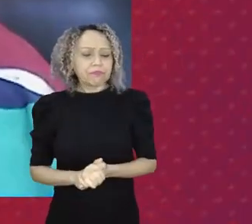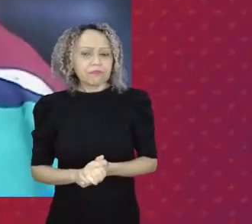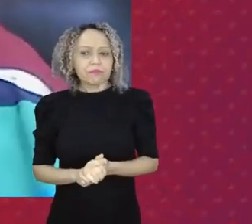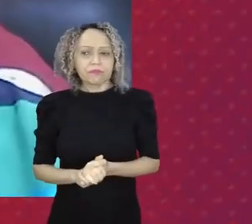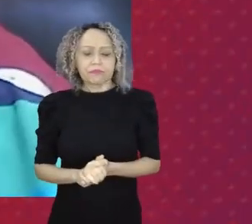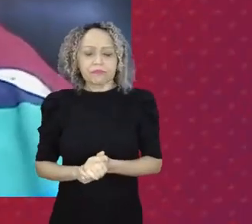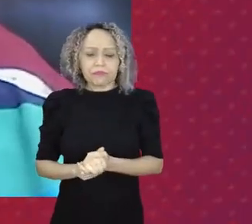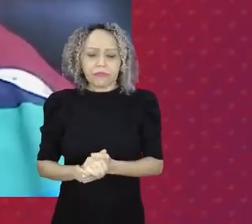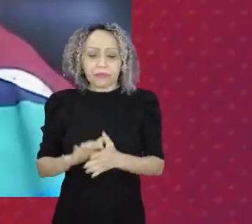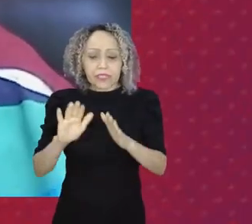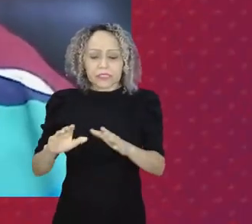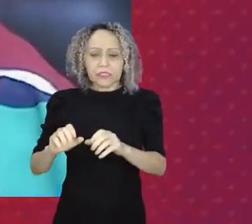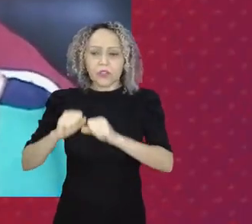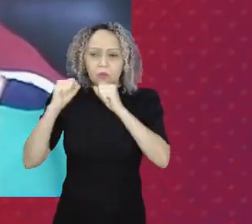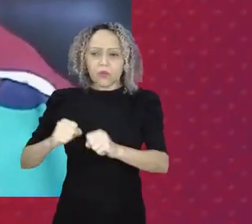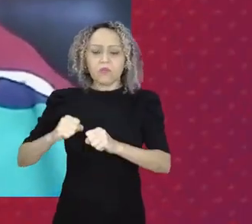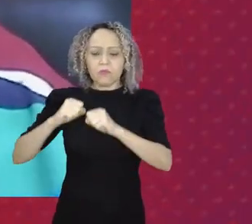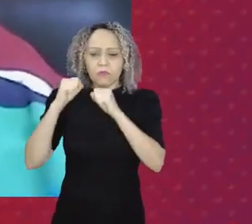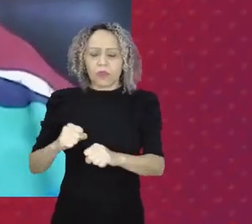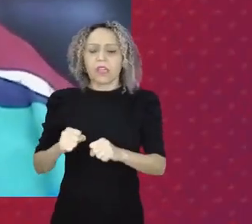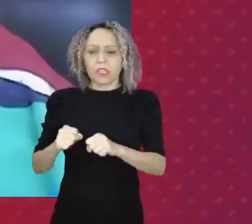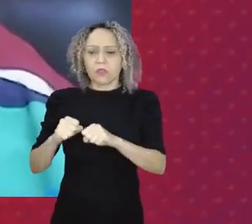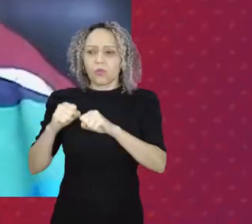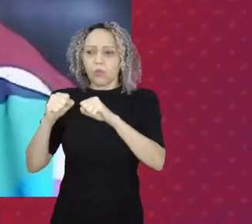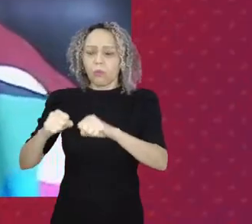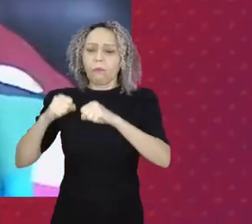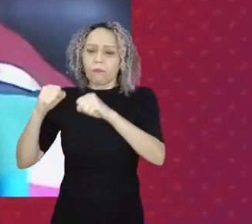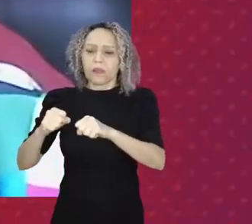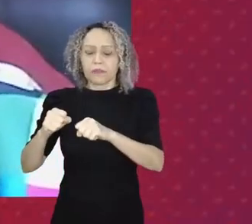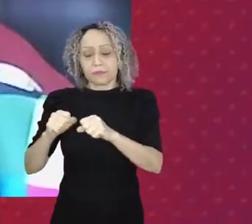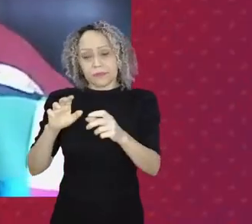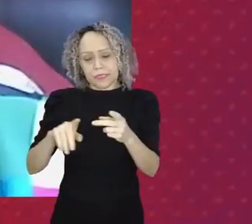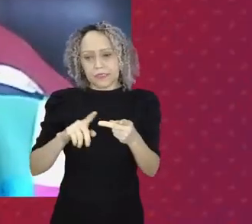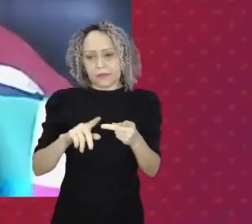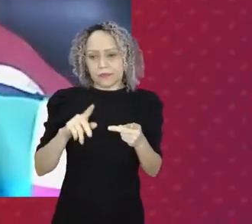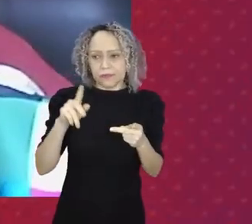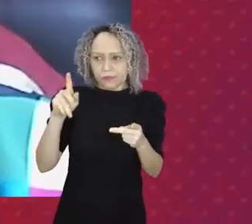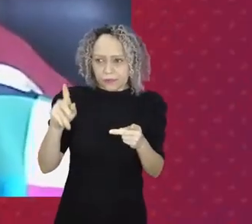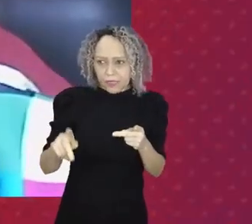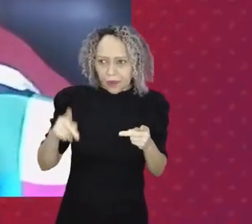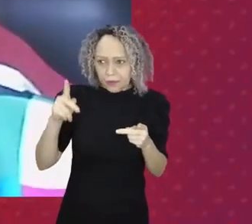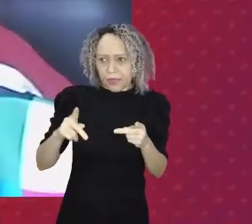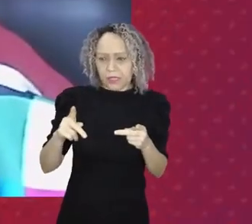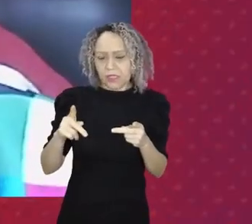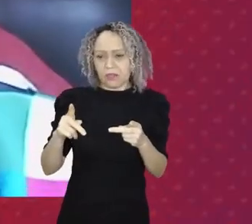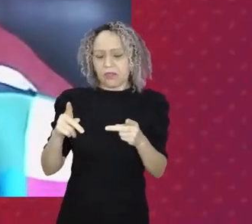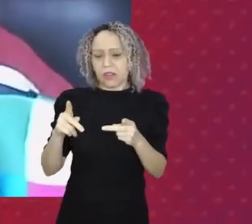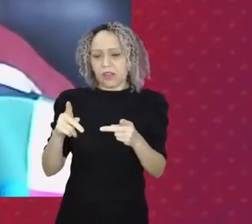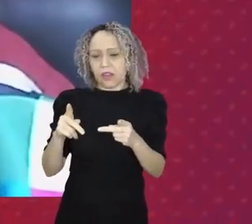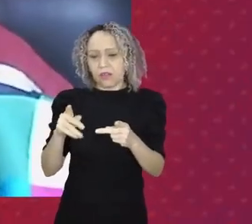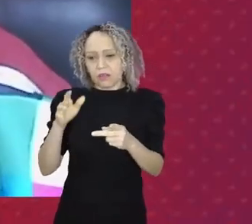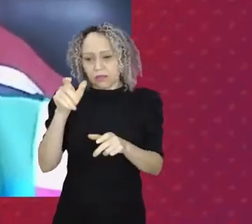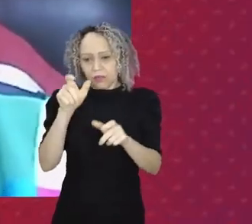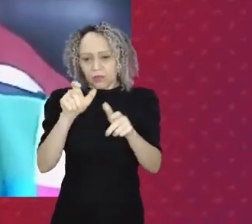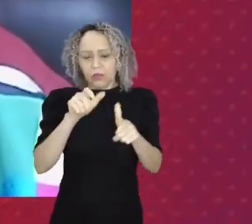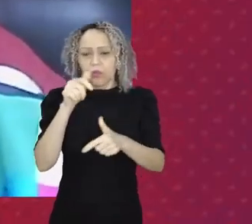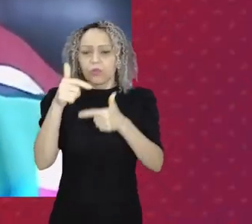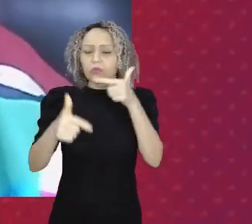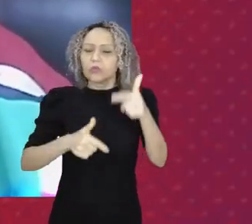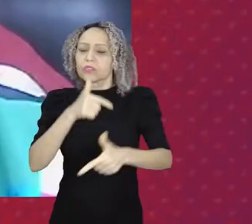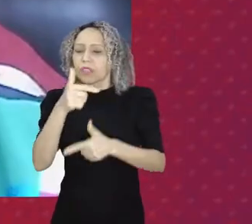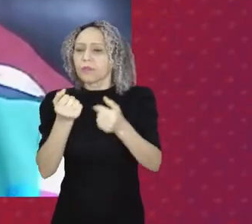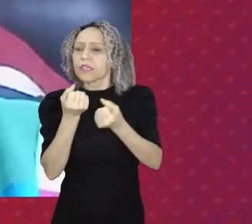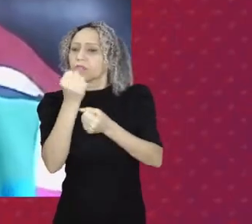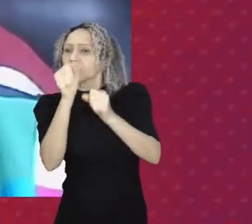E esse movimento, tanto da pastoral operária, que começou a fazer muito debate sobre